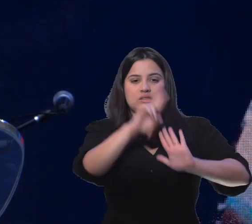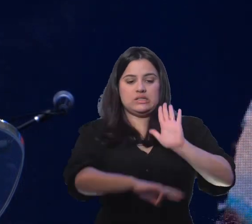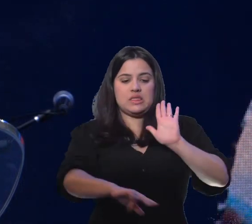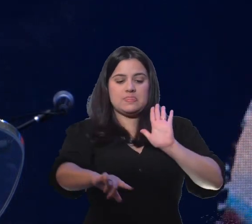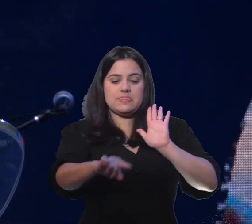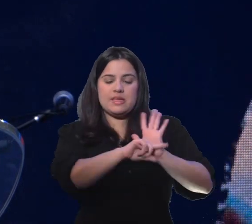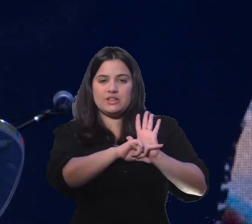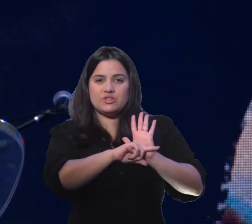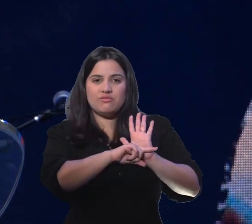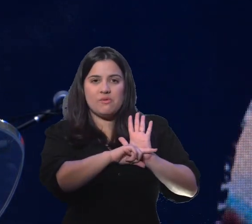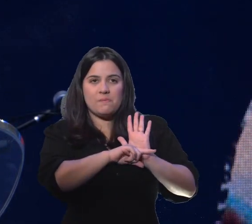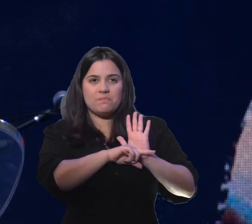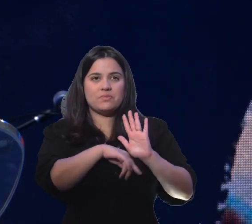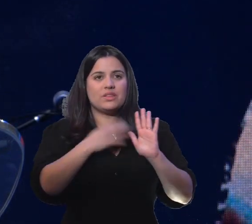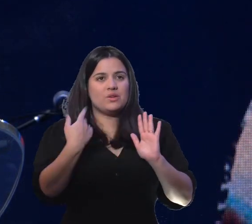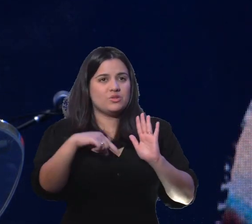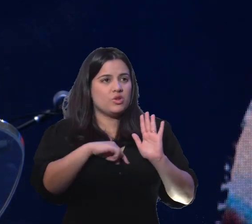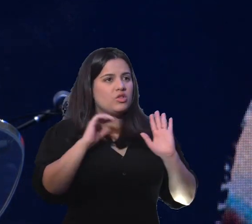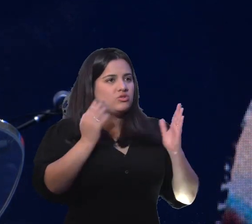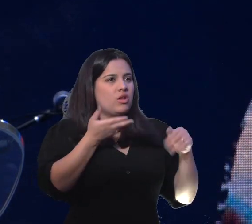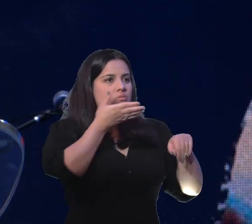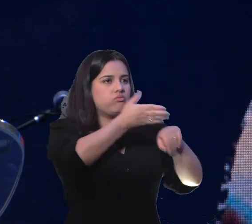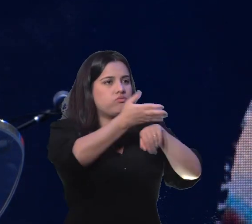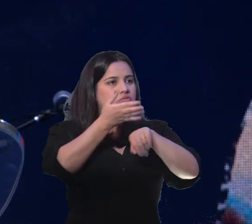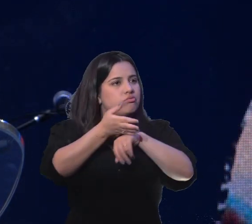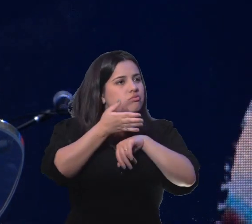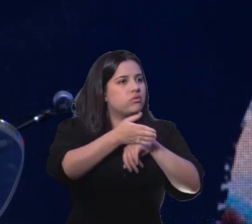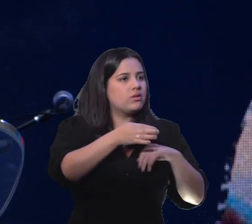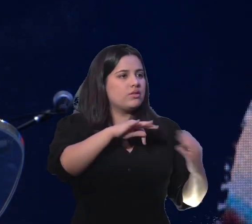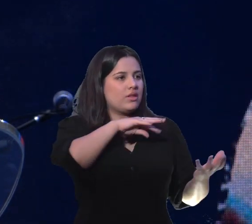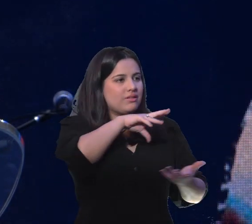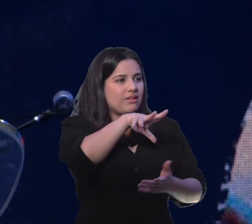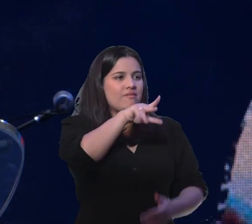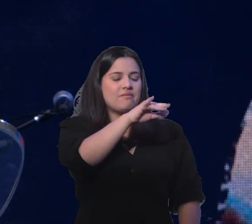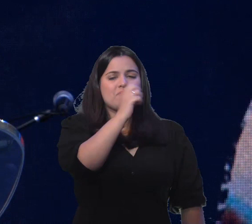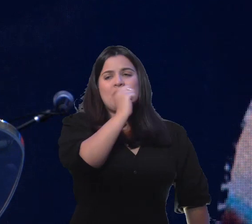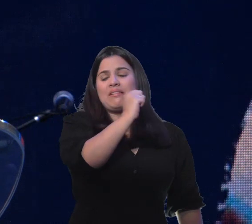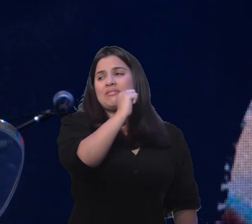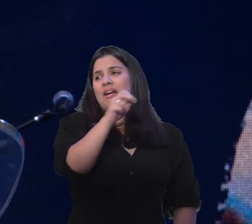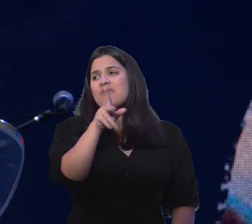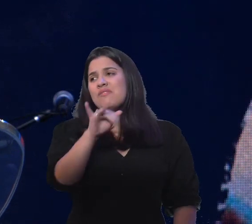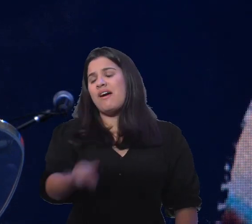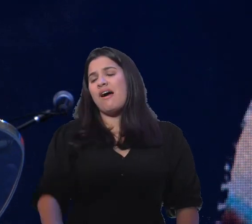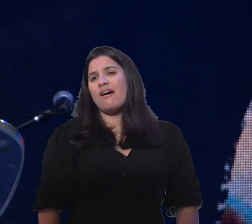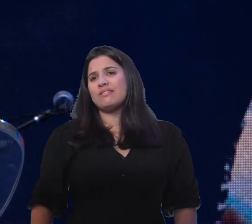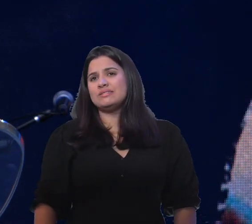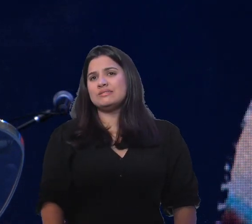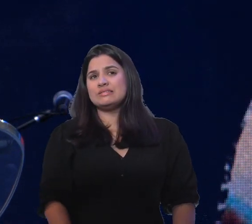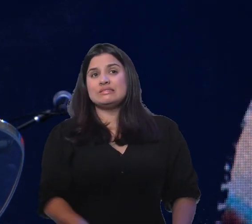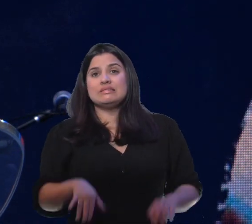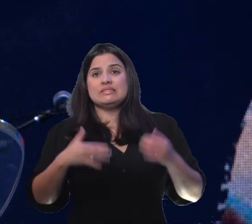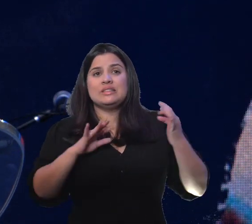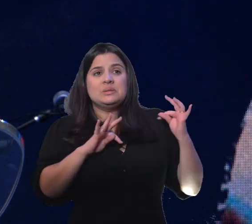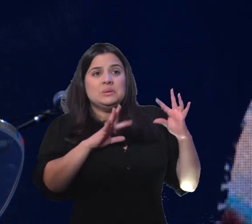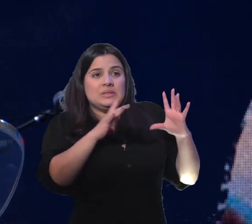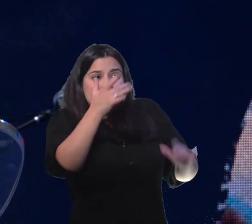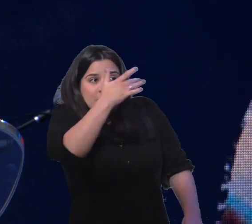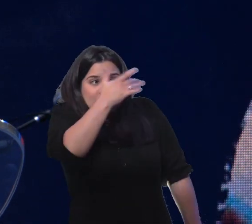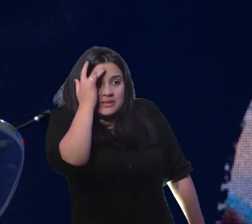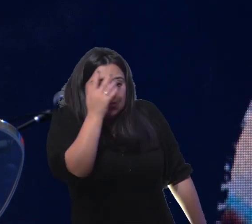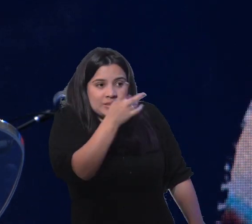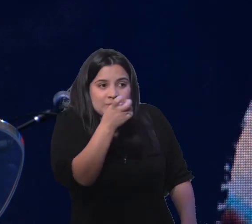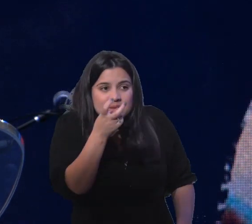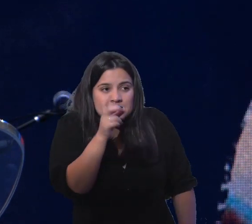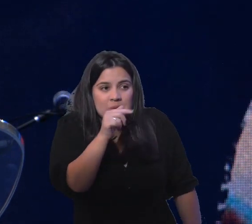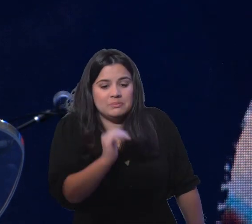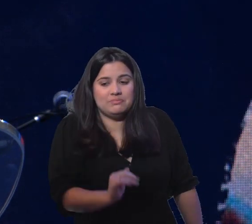terra que atravessamos, ao fazer o reconhecimento, devorará quem for morar ali. Todas as pessoas que vimos são enormes.